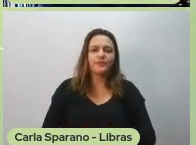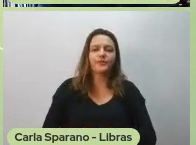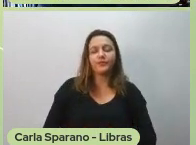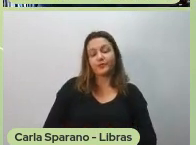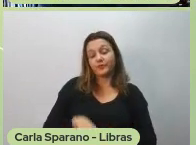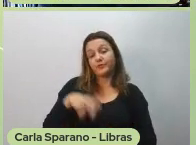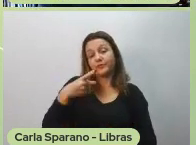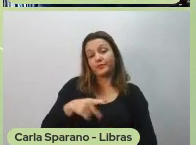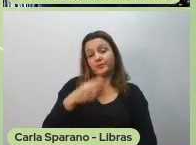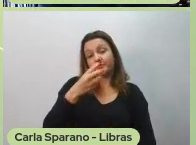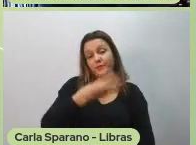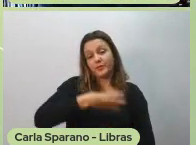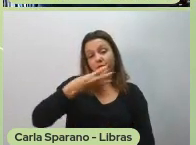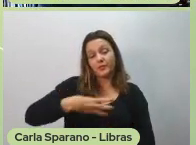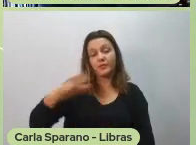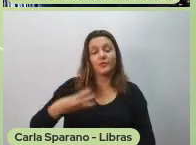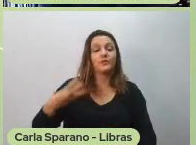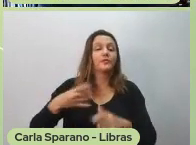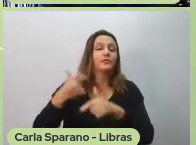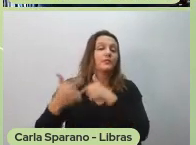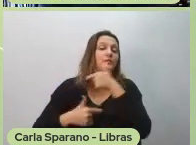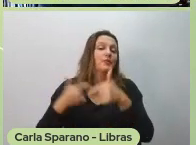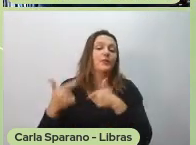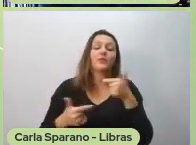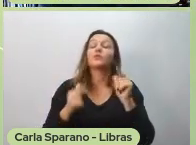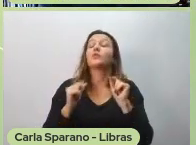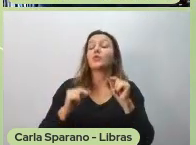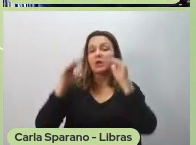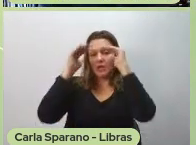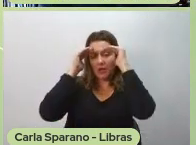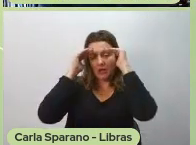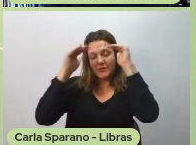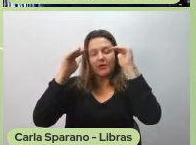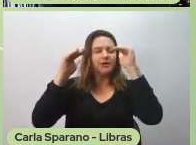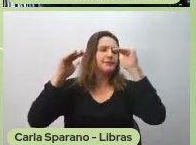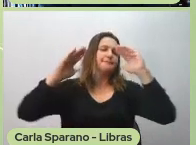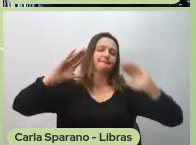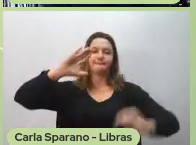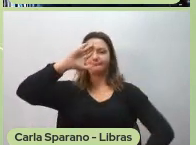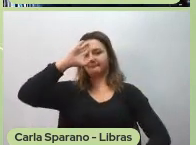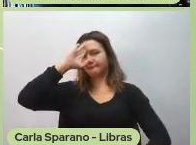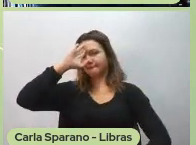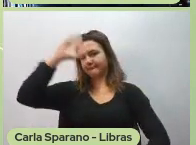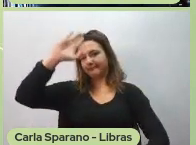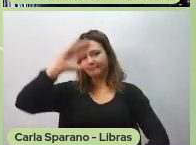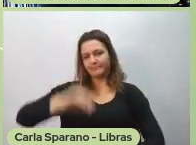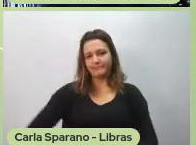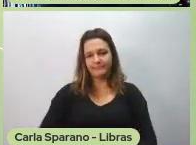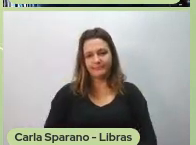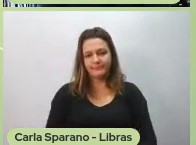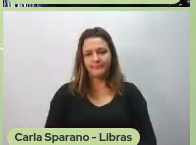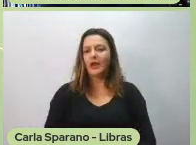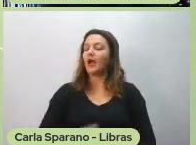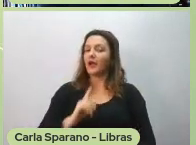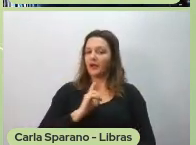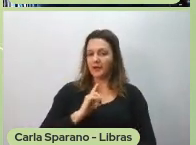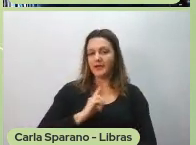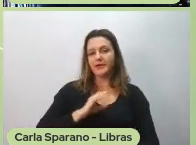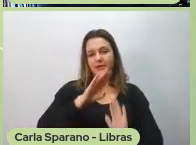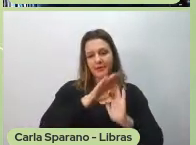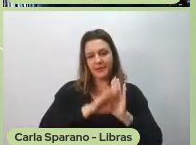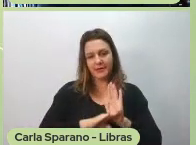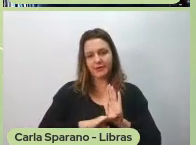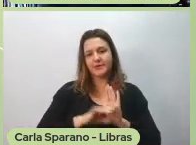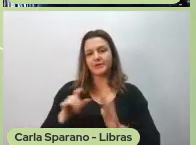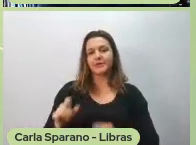gente trabalha, né, de uma forma em que o respeito está acima de tudo. Então, a gente tem um grande programa chamado Respeito